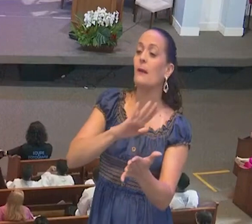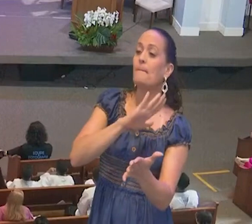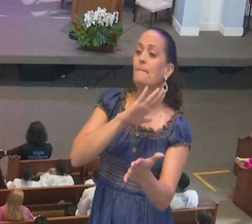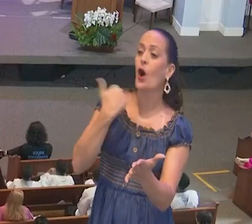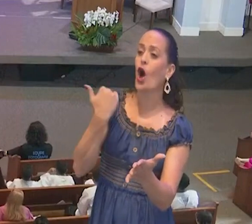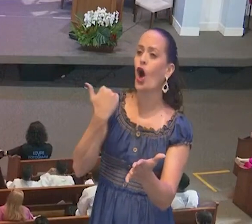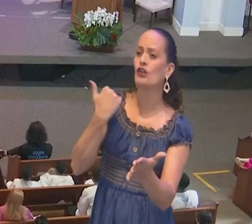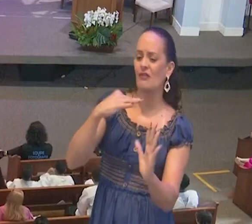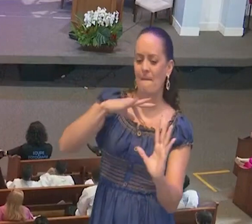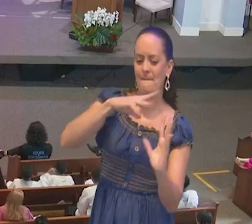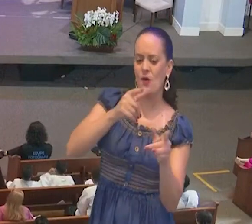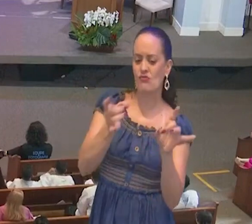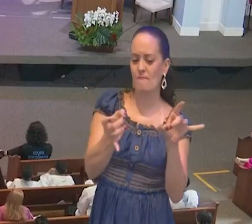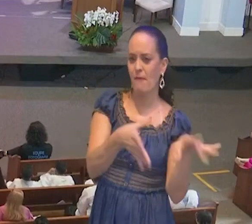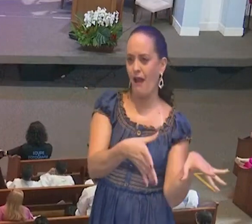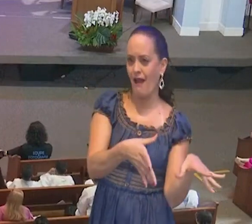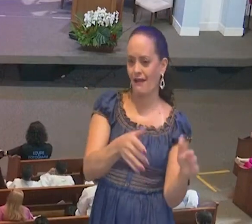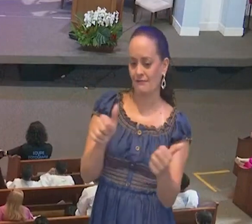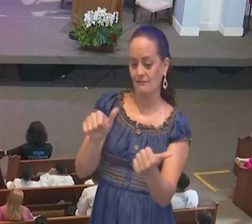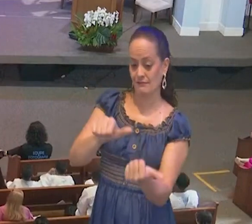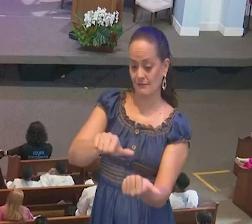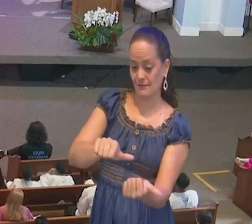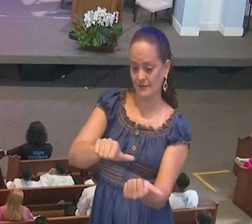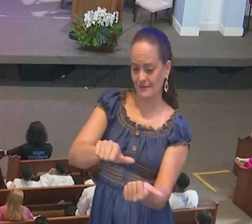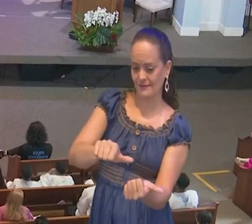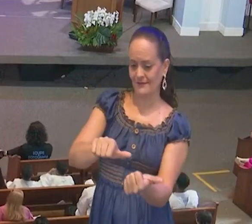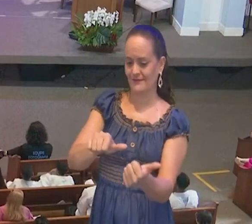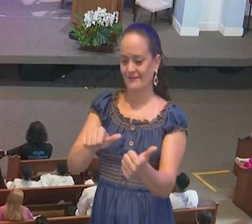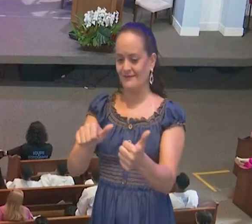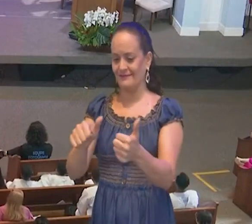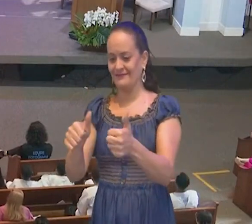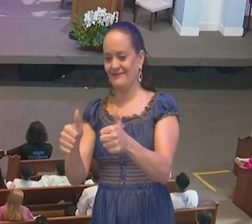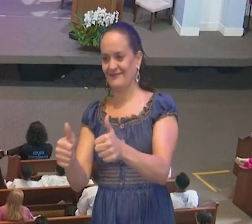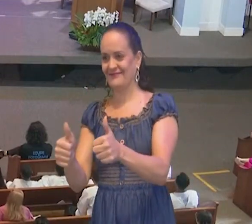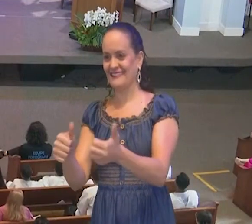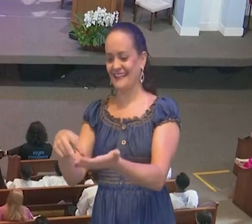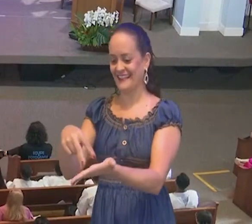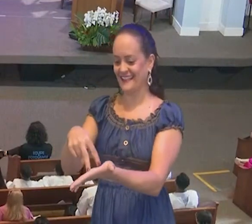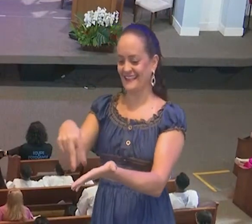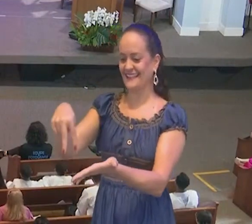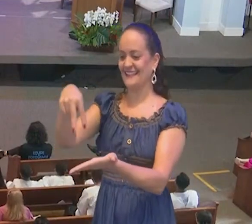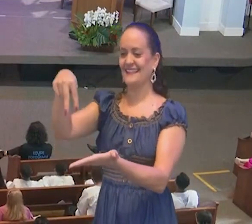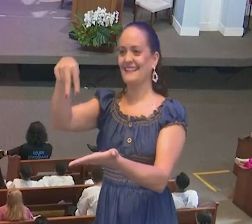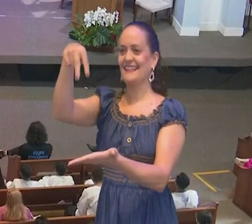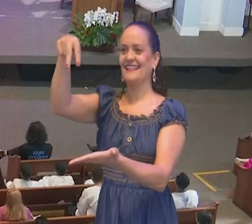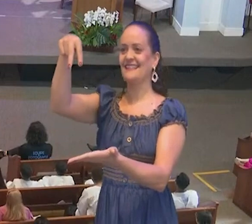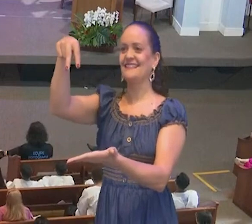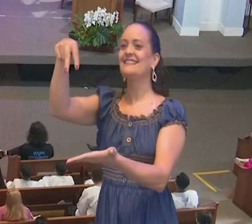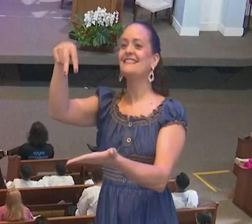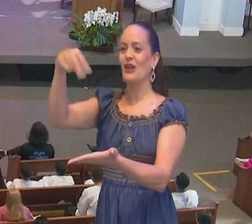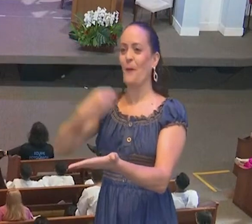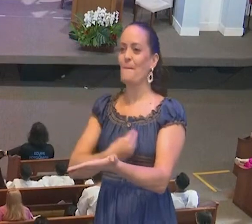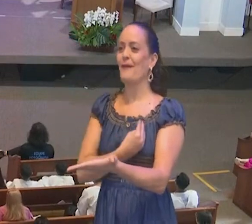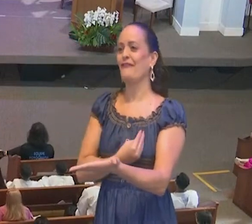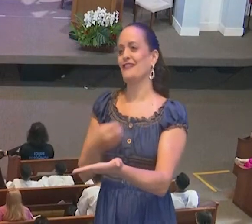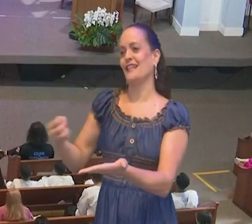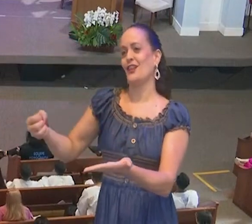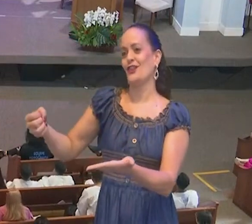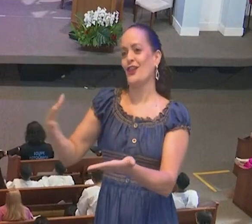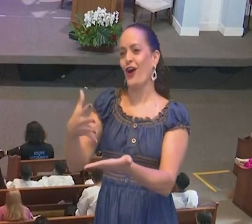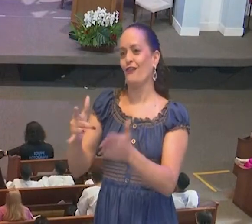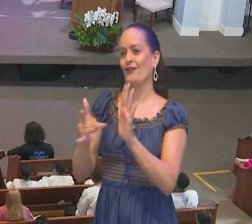do mundo. E no momento da emersão, a ressurreição para uma vida nova com